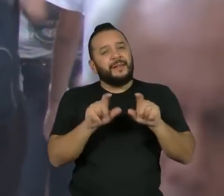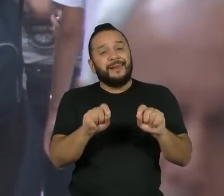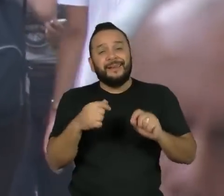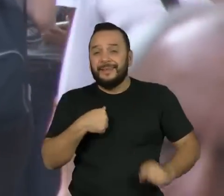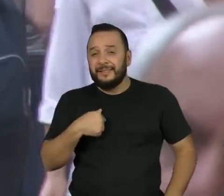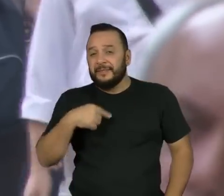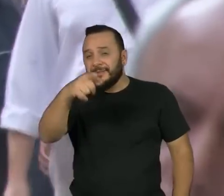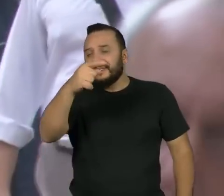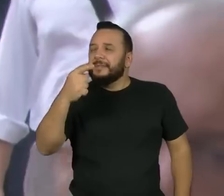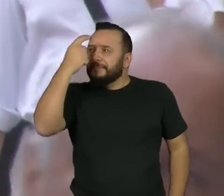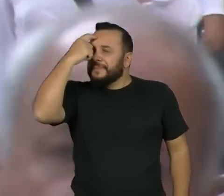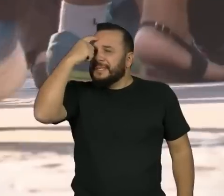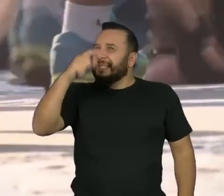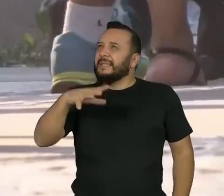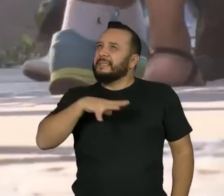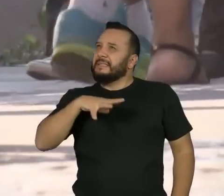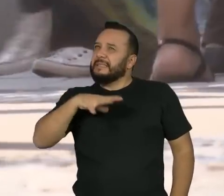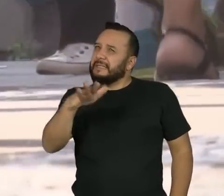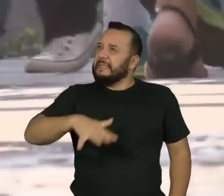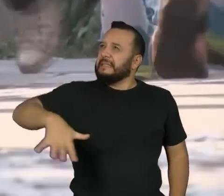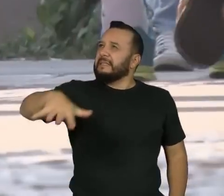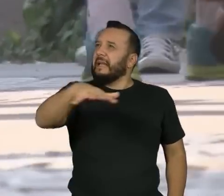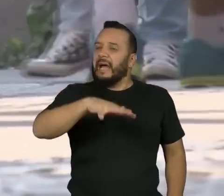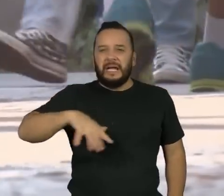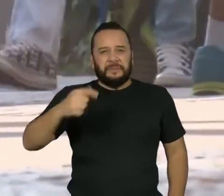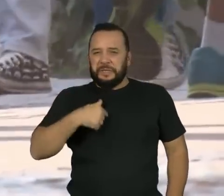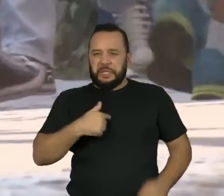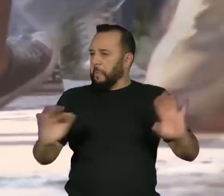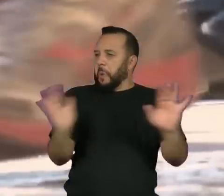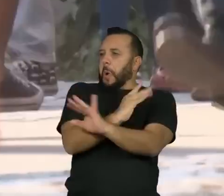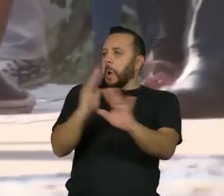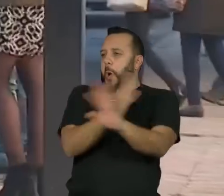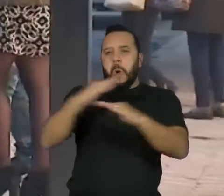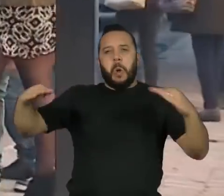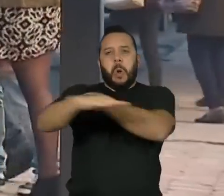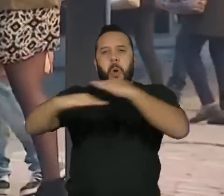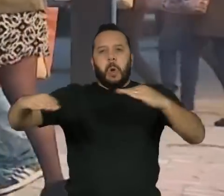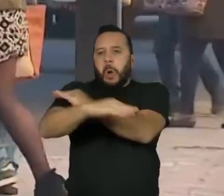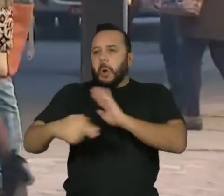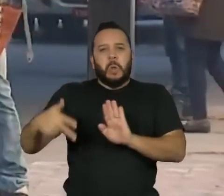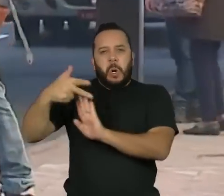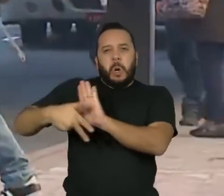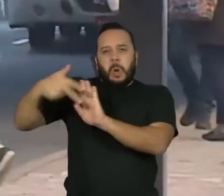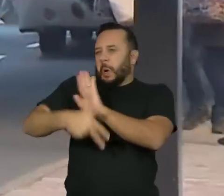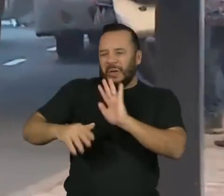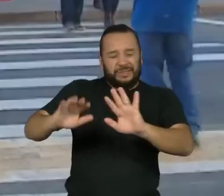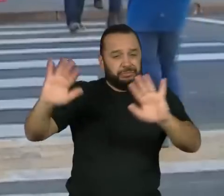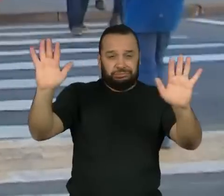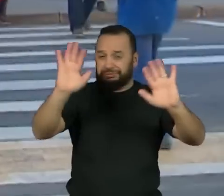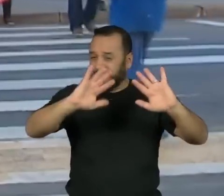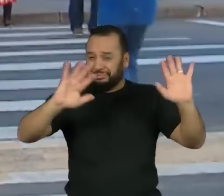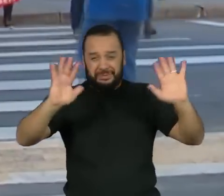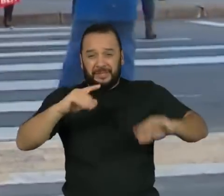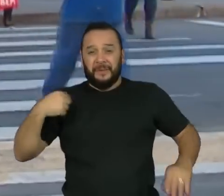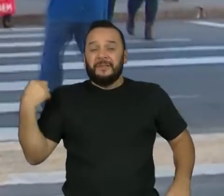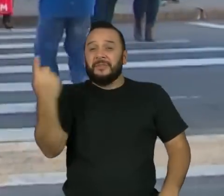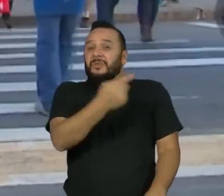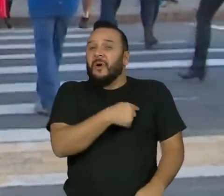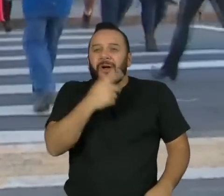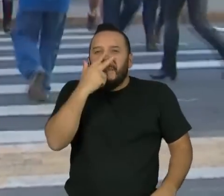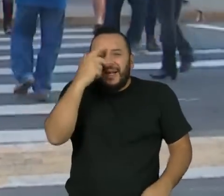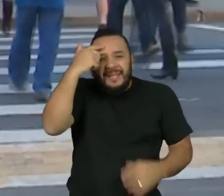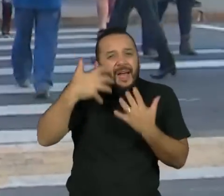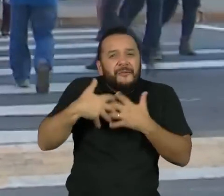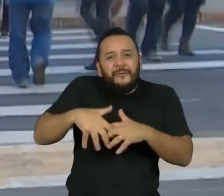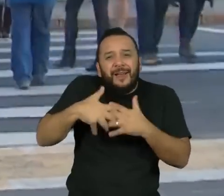ideia de cidade que ela seja uma máquina frenética, porque isso torna nós humanos autômatos, pessoas que não refletem. E hoje